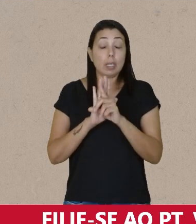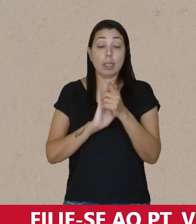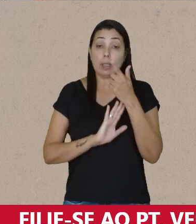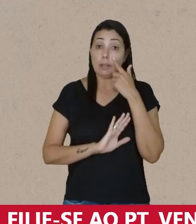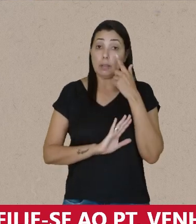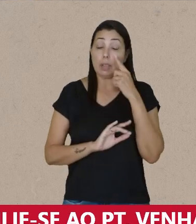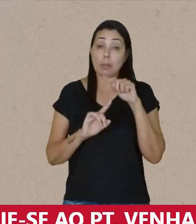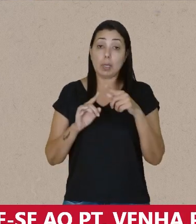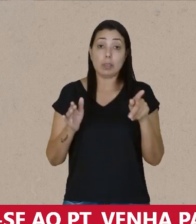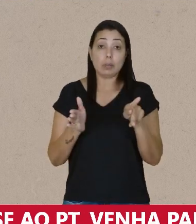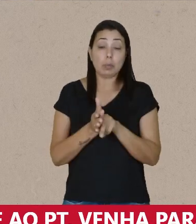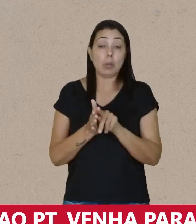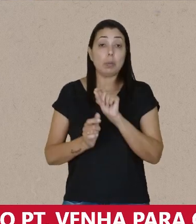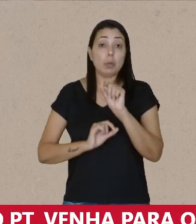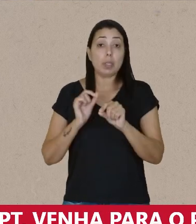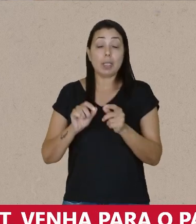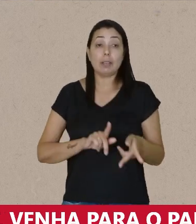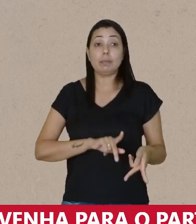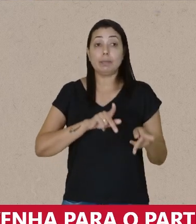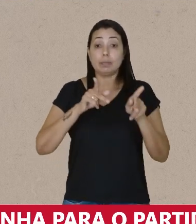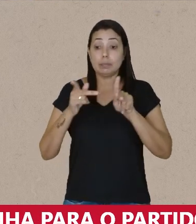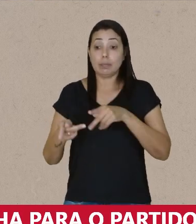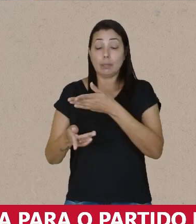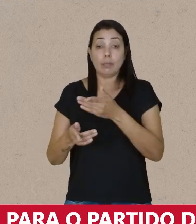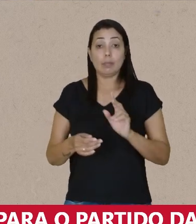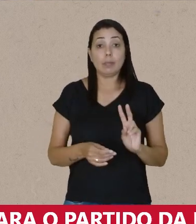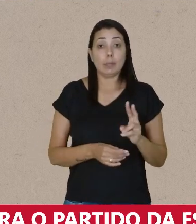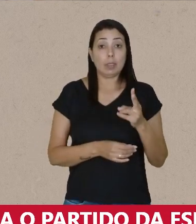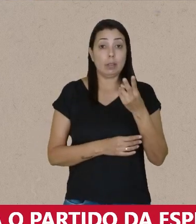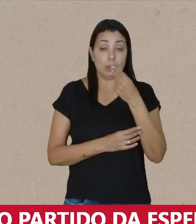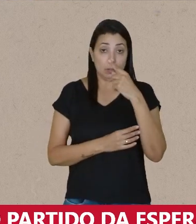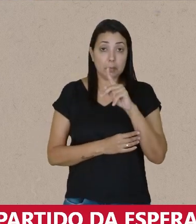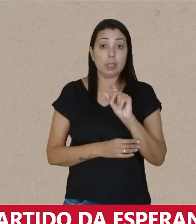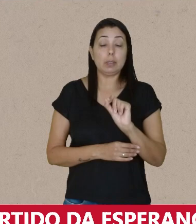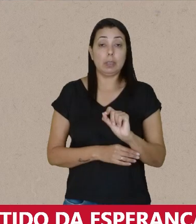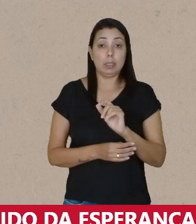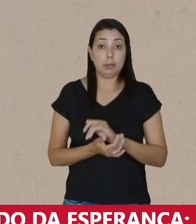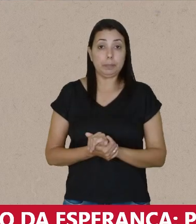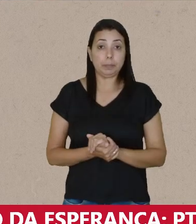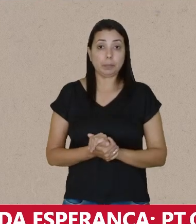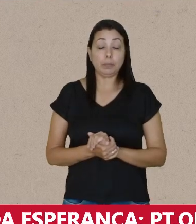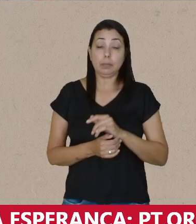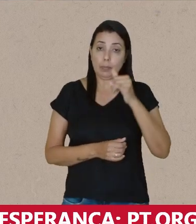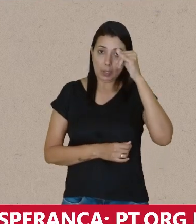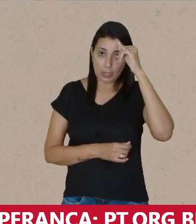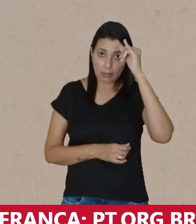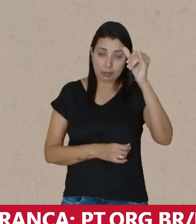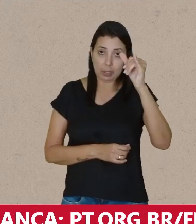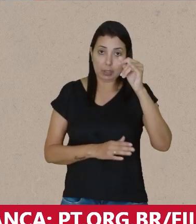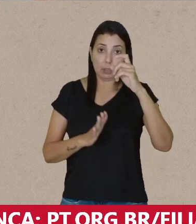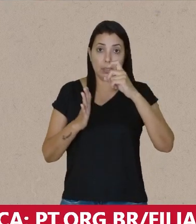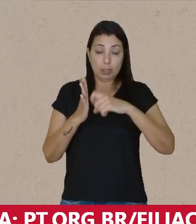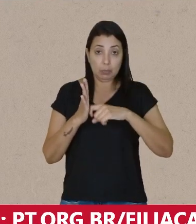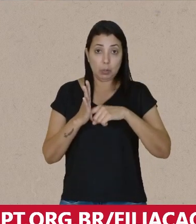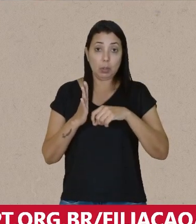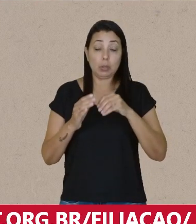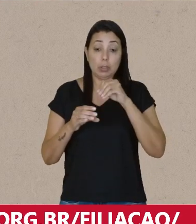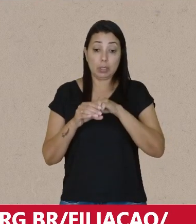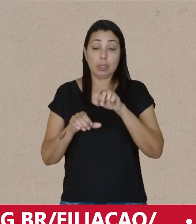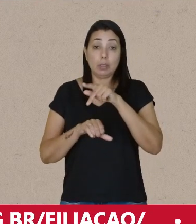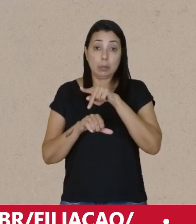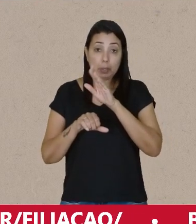prevê, mas o próprio fato de transferência desses valores para evitar que eles sejam tributados dentro do país